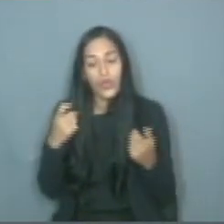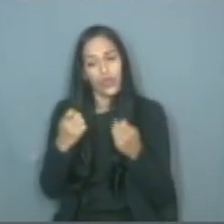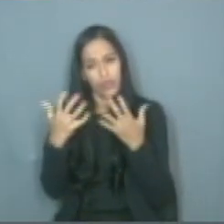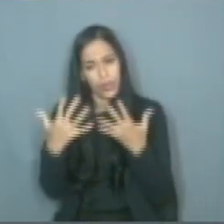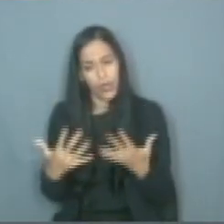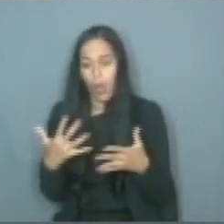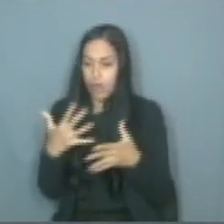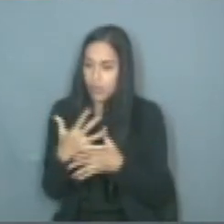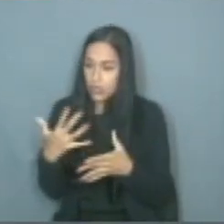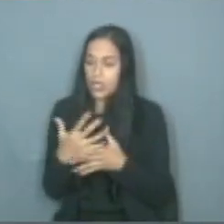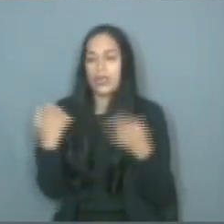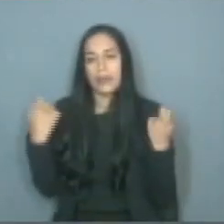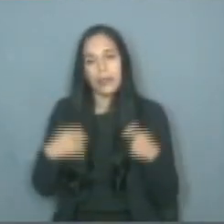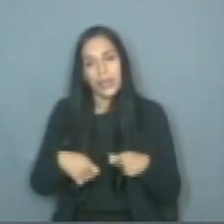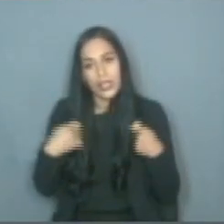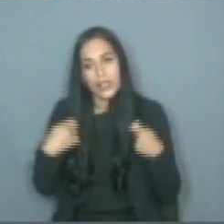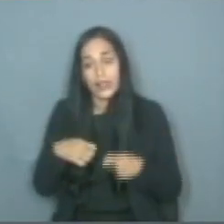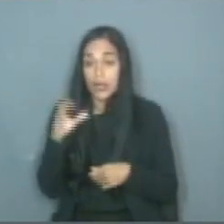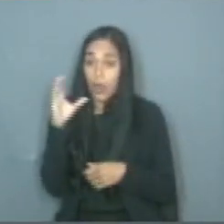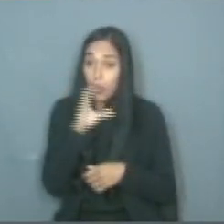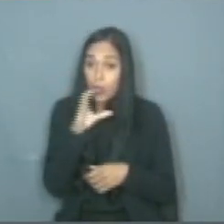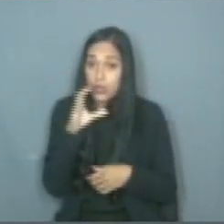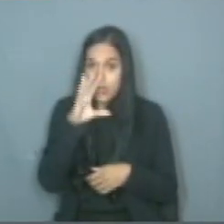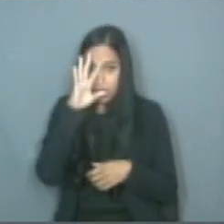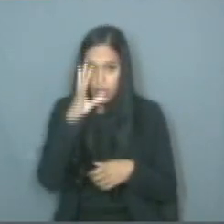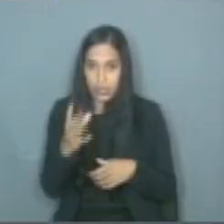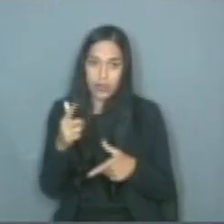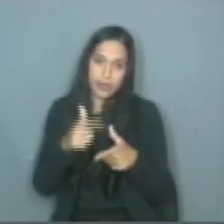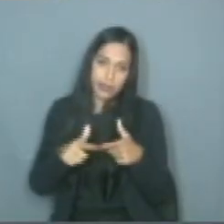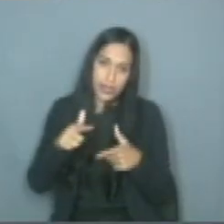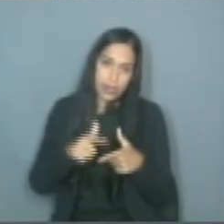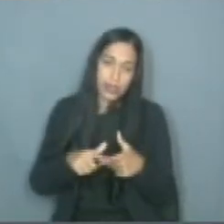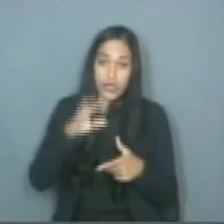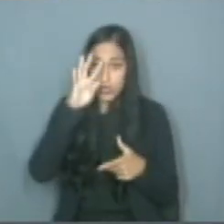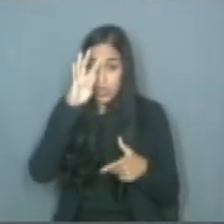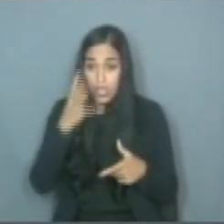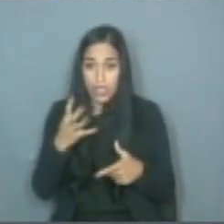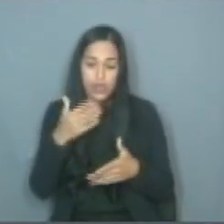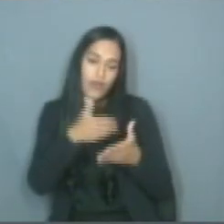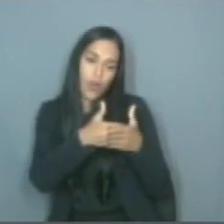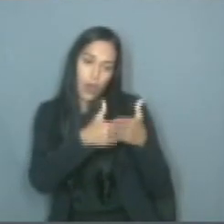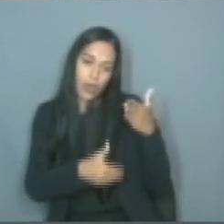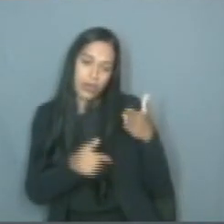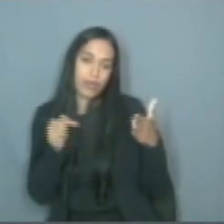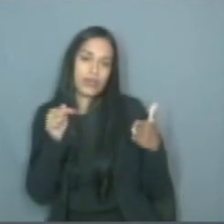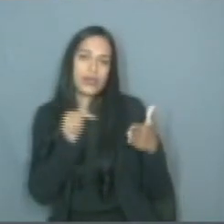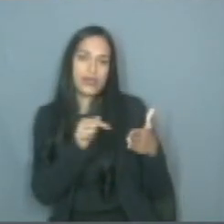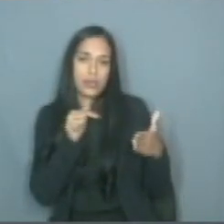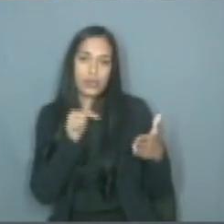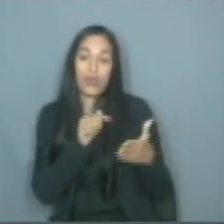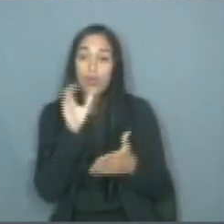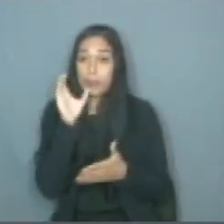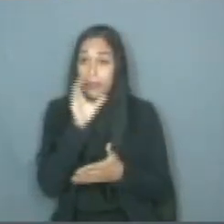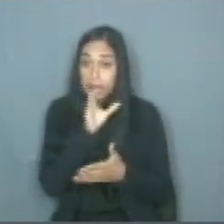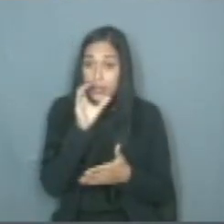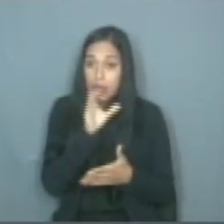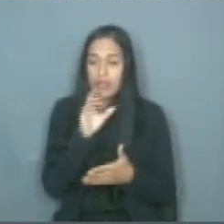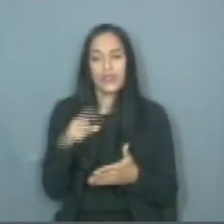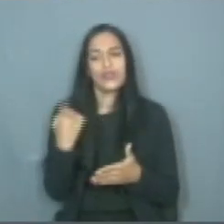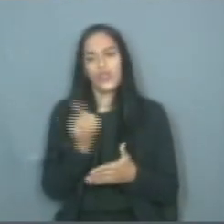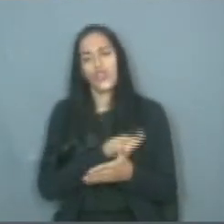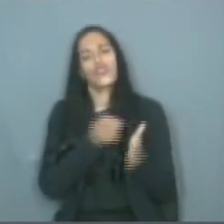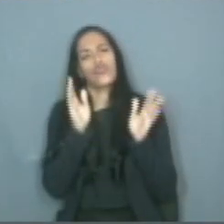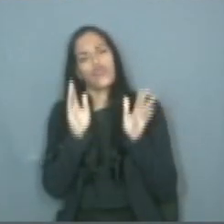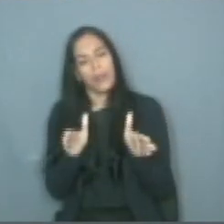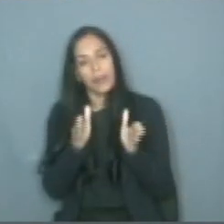município precisa urgentemente resolver essa questão e só se resolve com contratação imediata. Nós já cobramos nessa